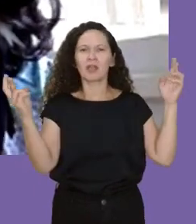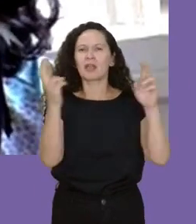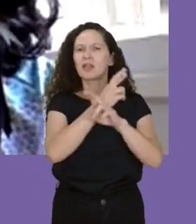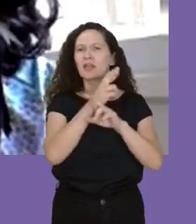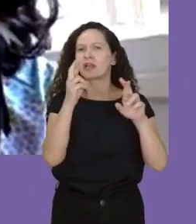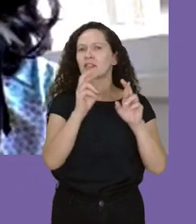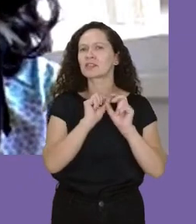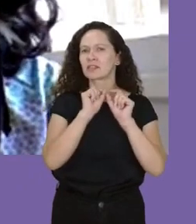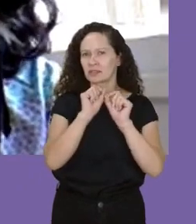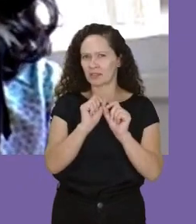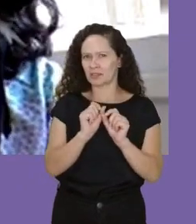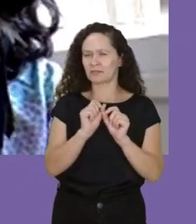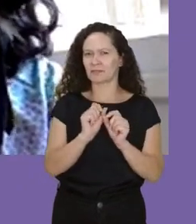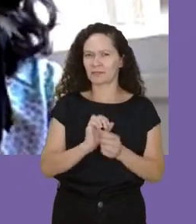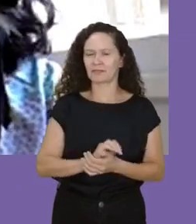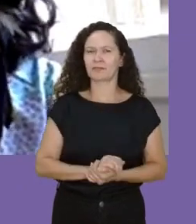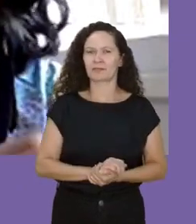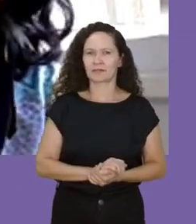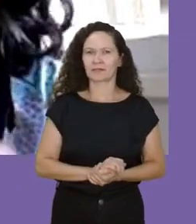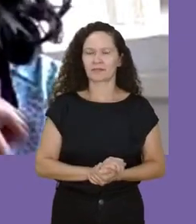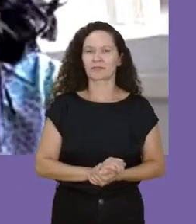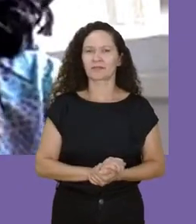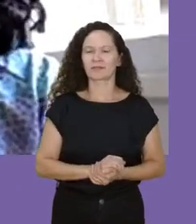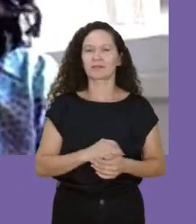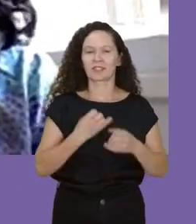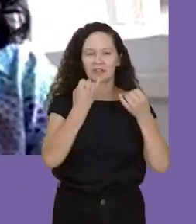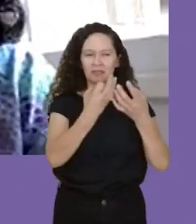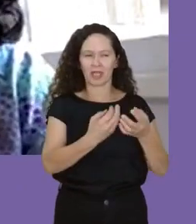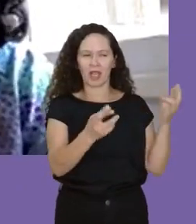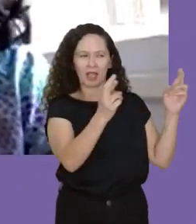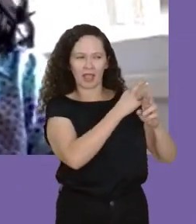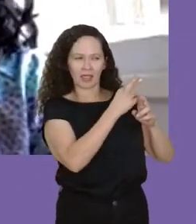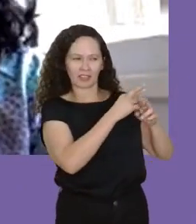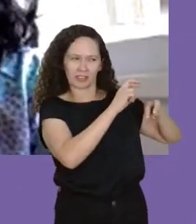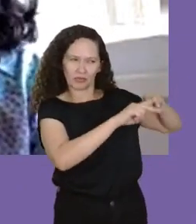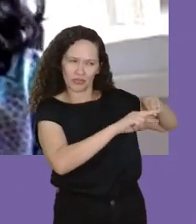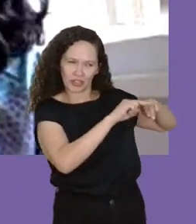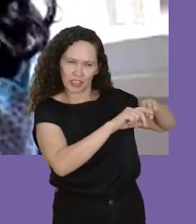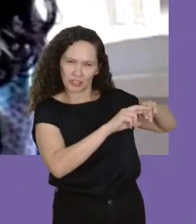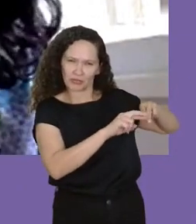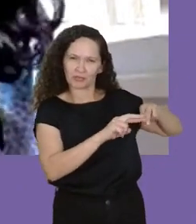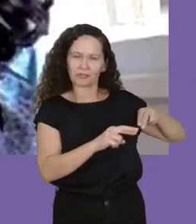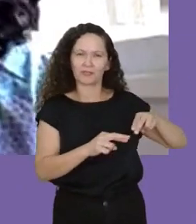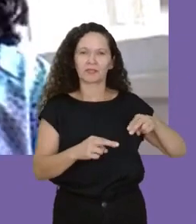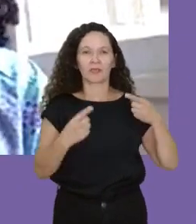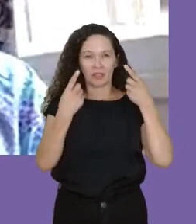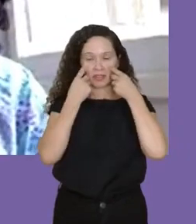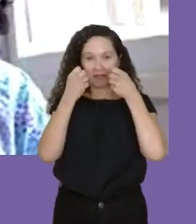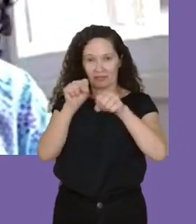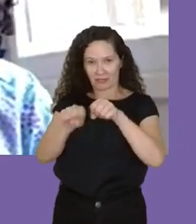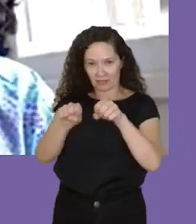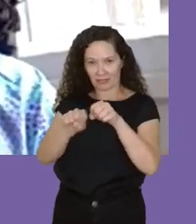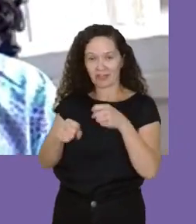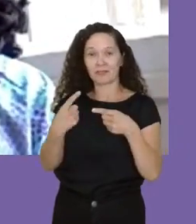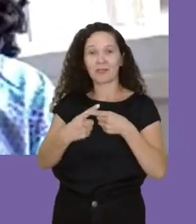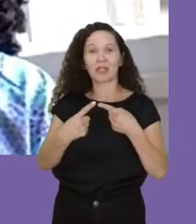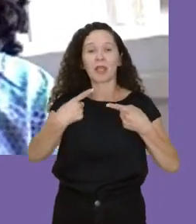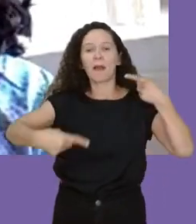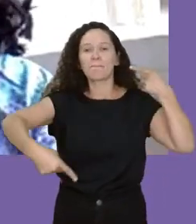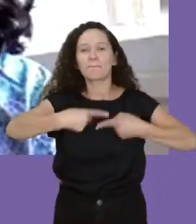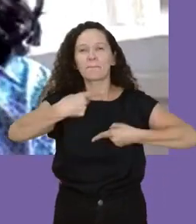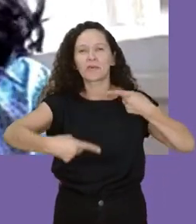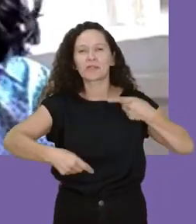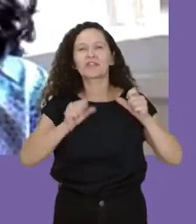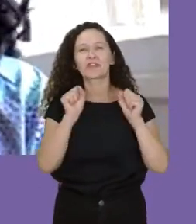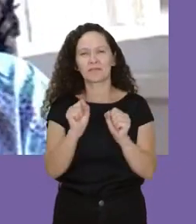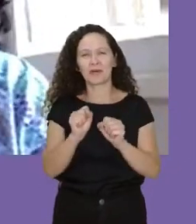relação né, e aí violência política de gênero, como a Gabi lembrou no começo, né, porque violência política, né,